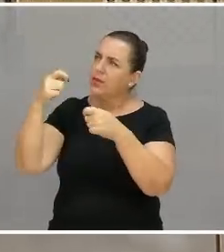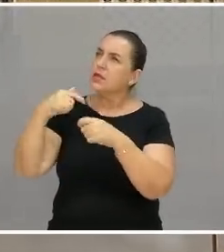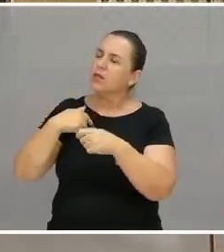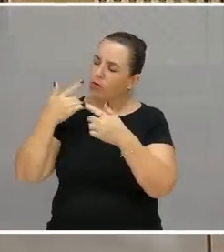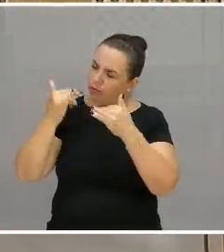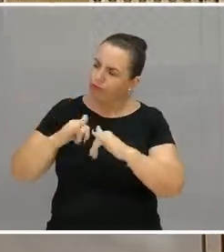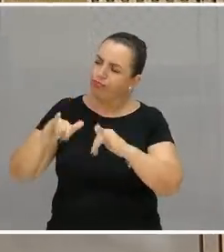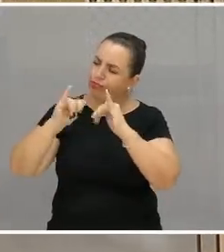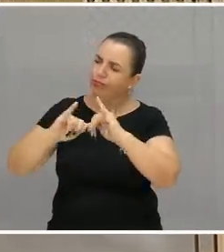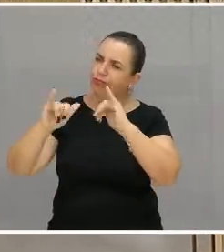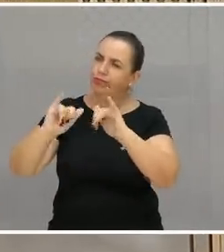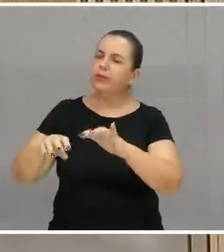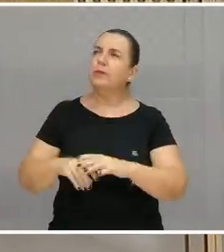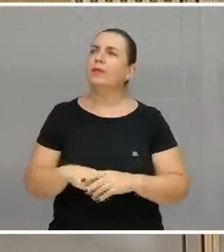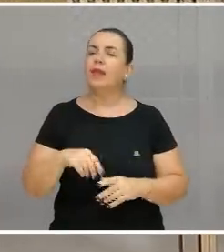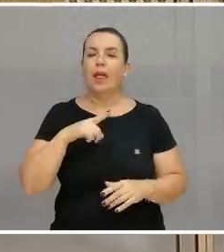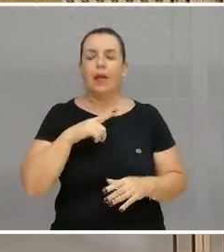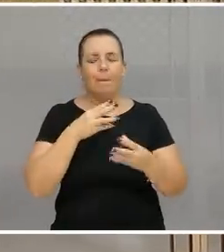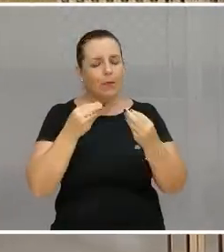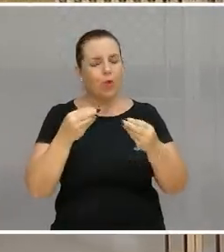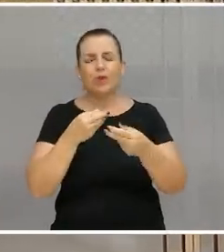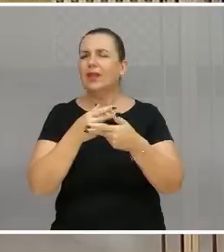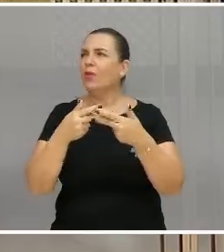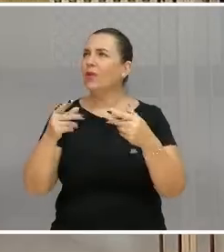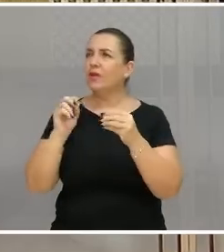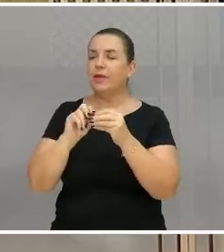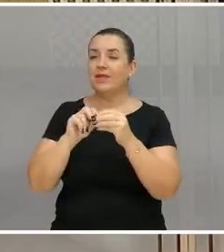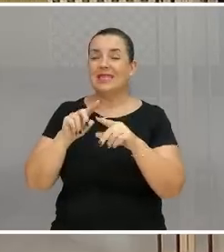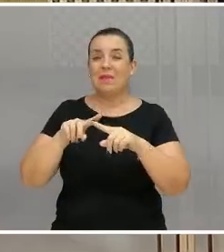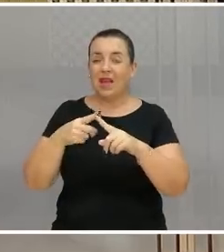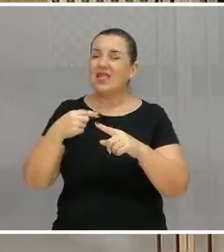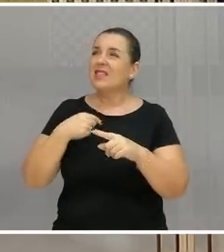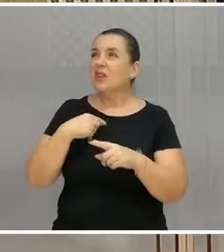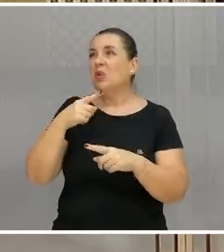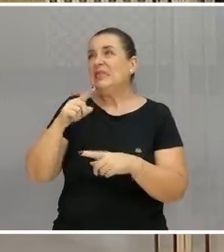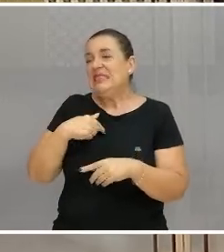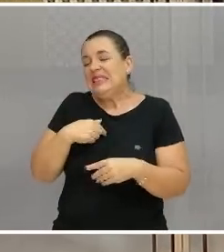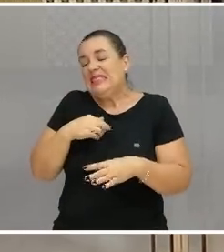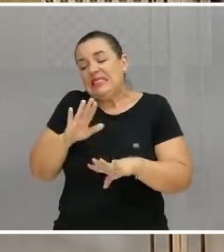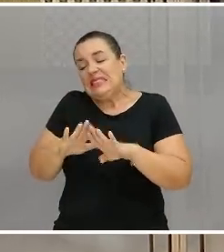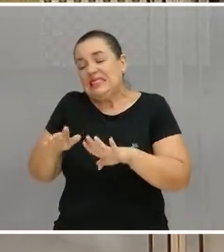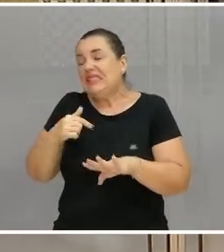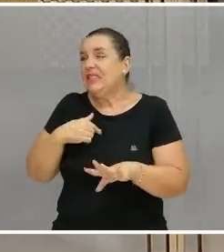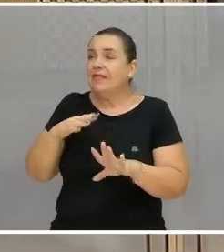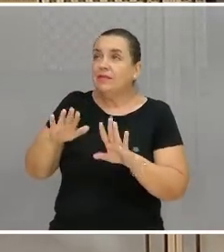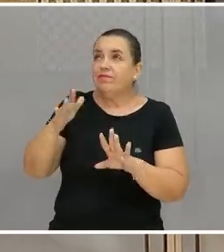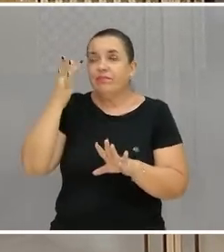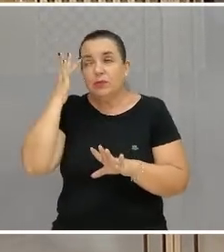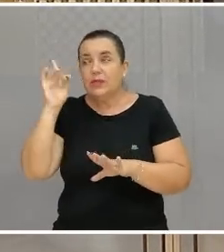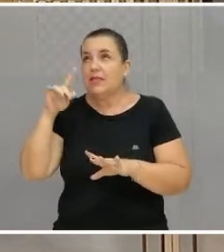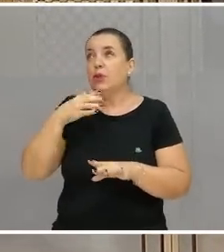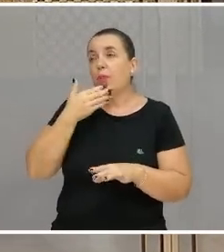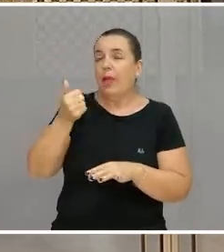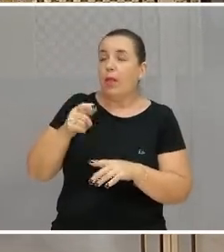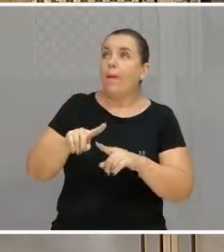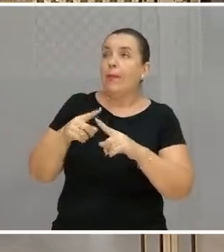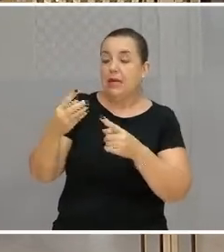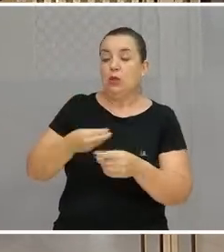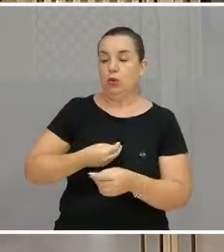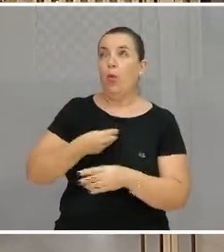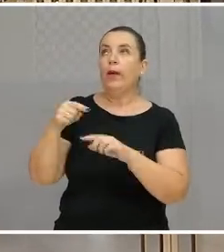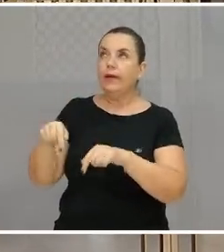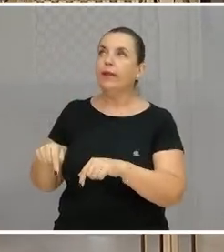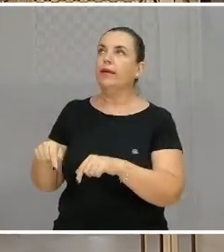grande demais, Senhor, os operários são poucos, olha, Senhor, eu confesso que eu não sou dos melhores, mas eu estou aqui,